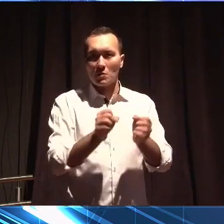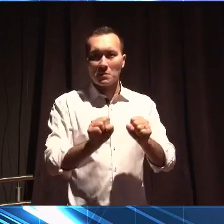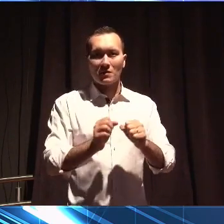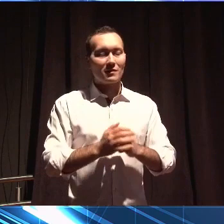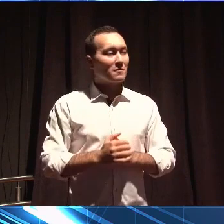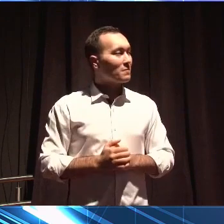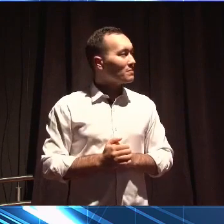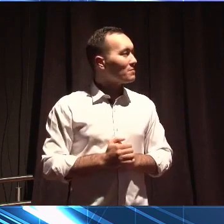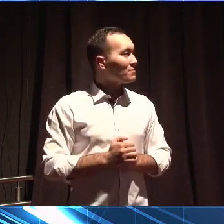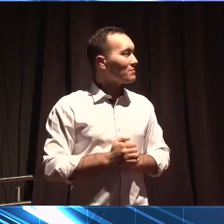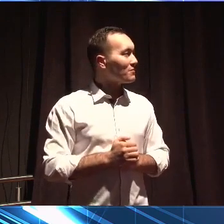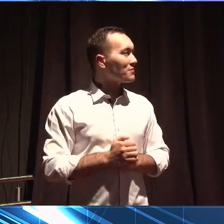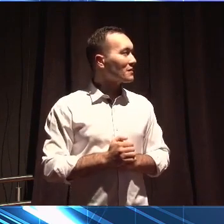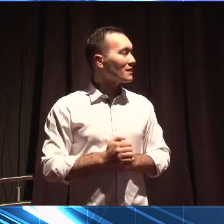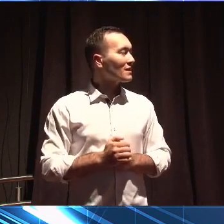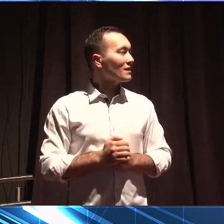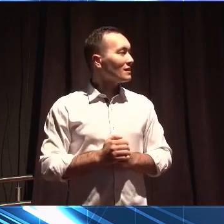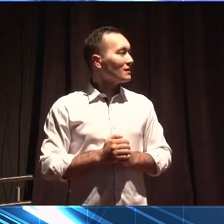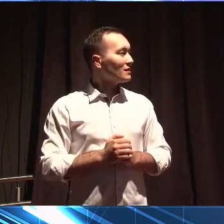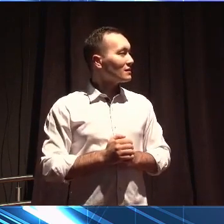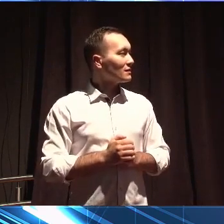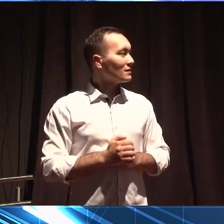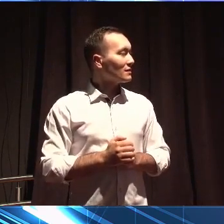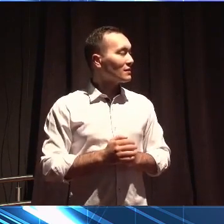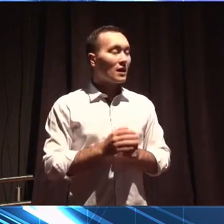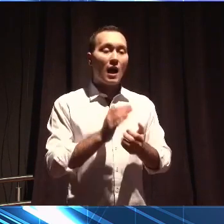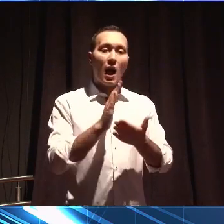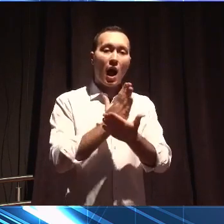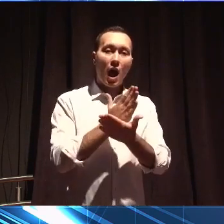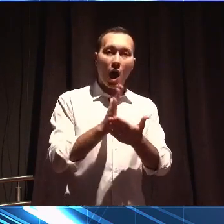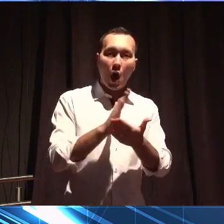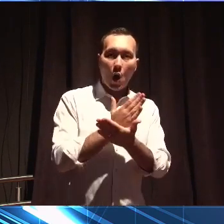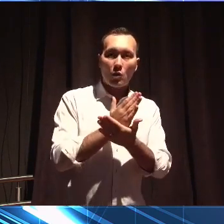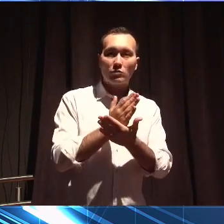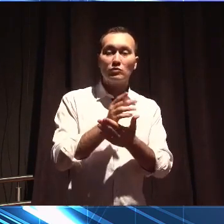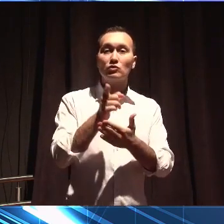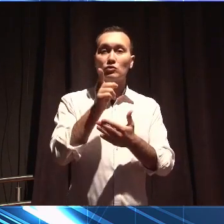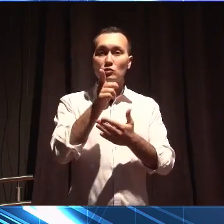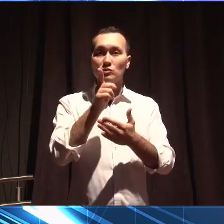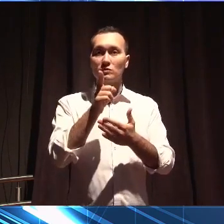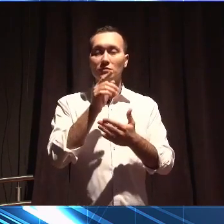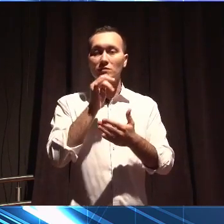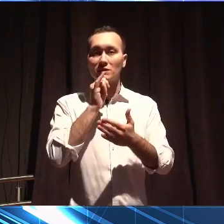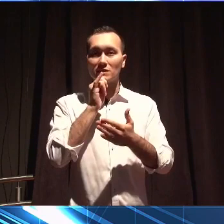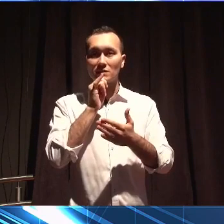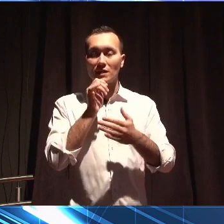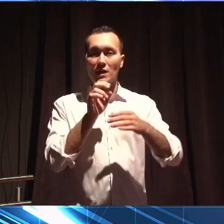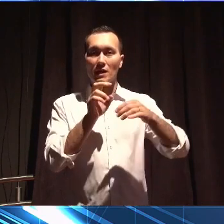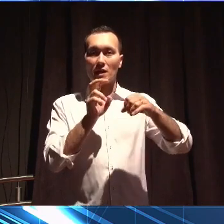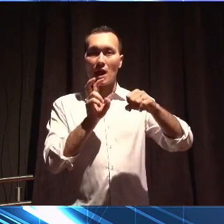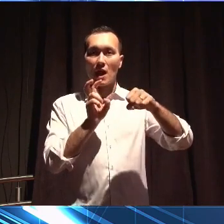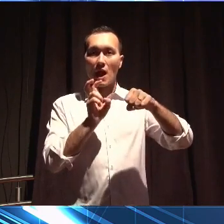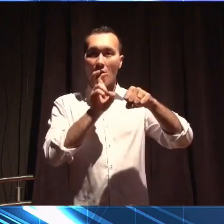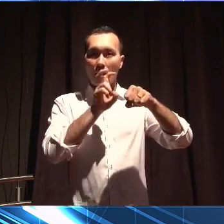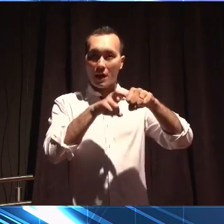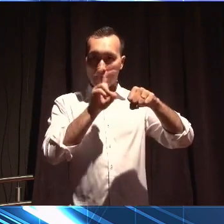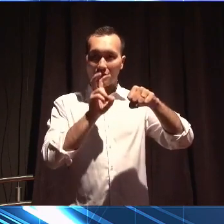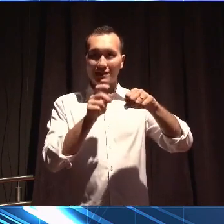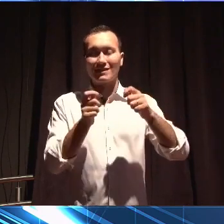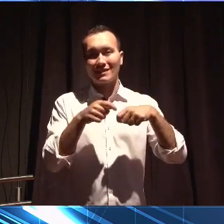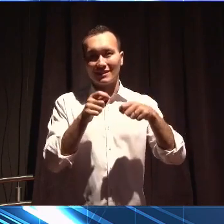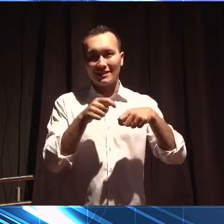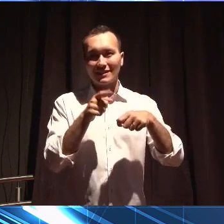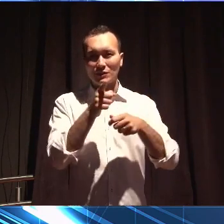são provas de conceito, né? Então, tem alguns levam para o GitHub, então você consegue baixar o projeto, rodar, modificar, fazer um fork,